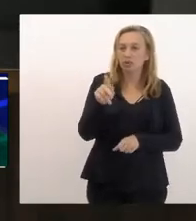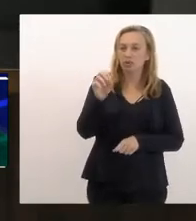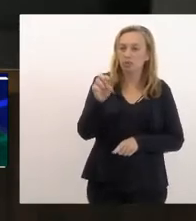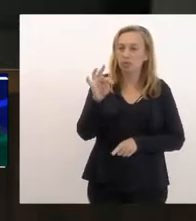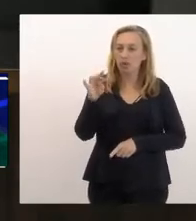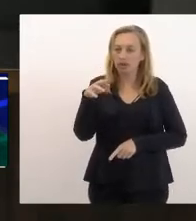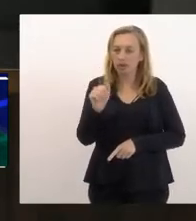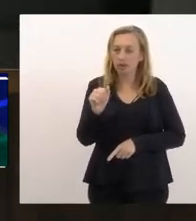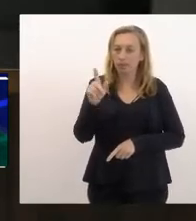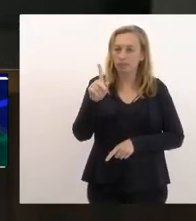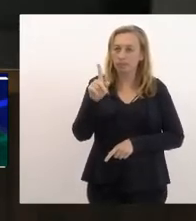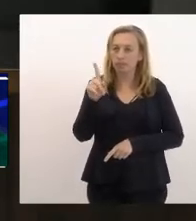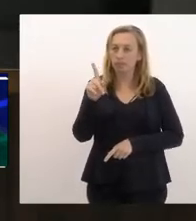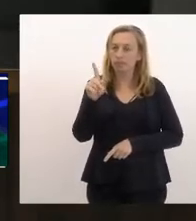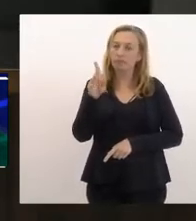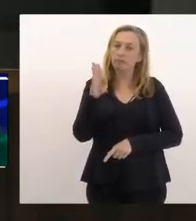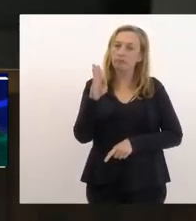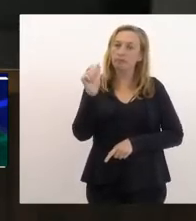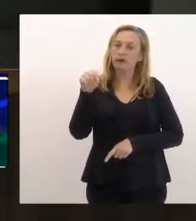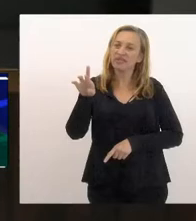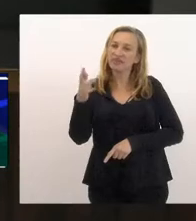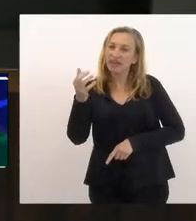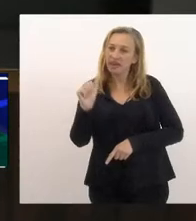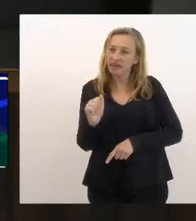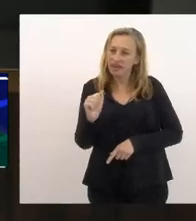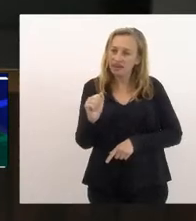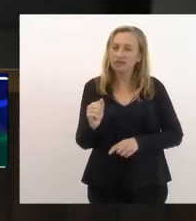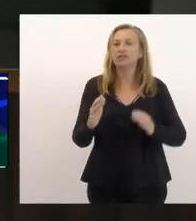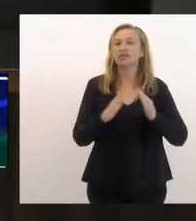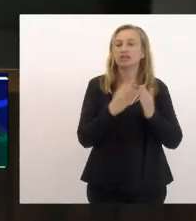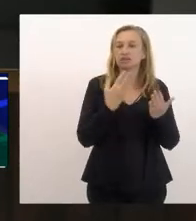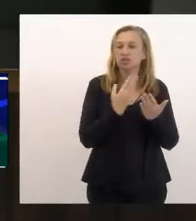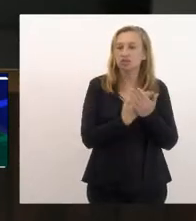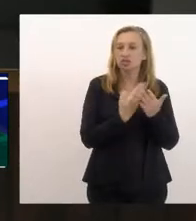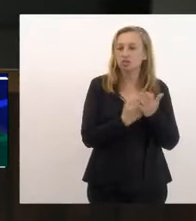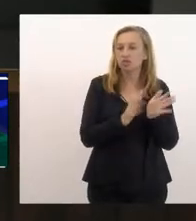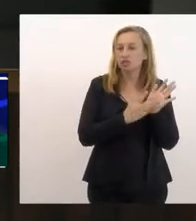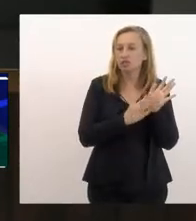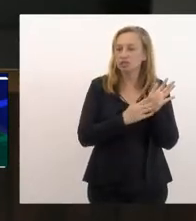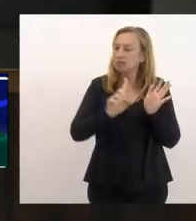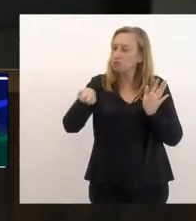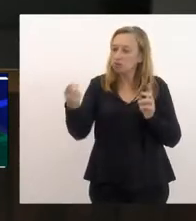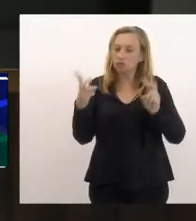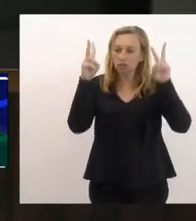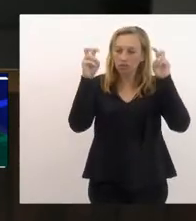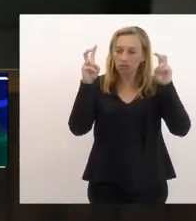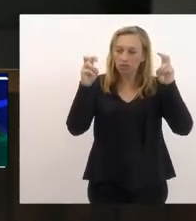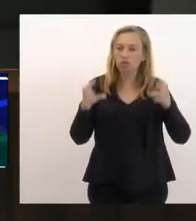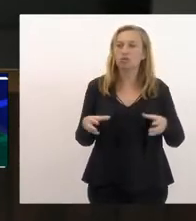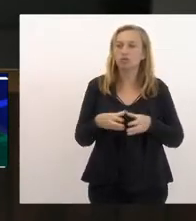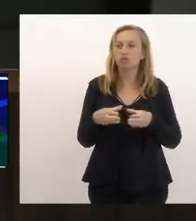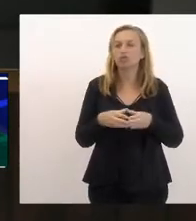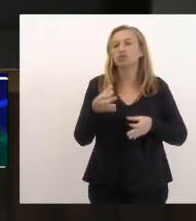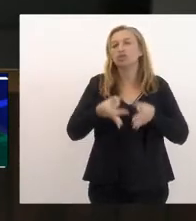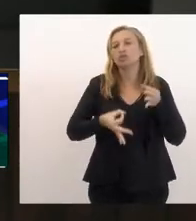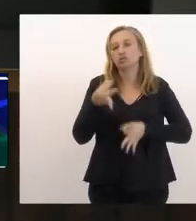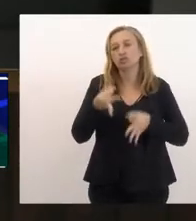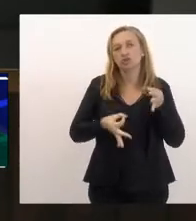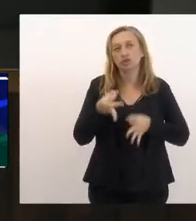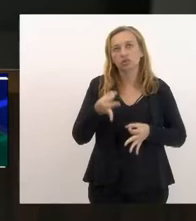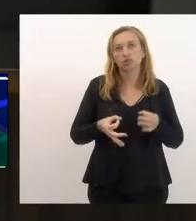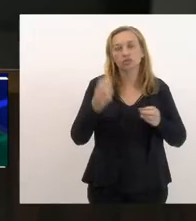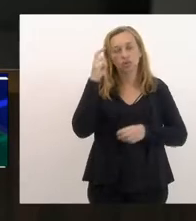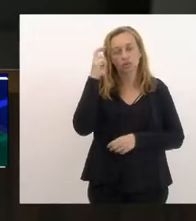seu som está ligado, protetores dos estandartes nas escolas de samba e da outras providências, pendente de pareceres das comissões de Constituição, Justiça